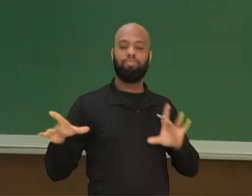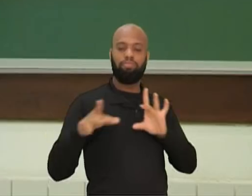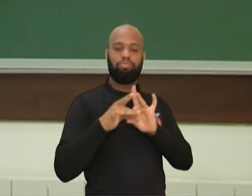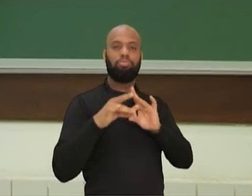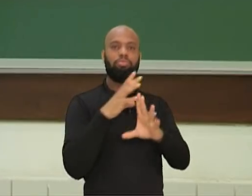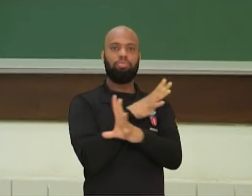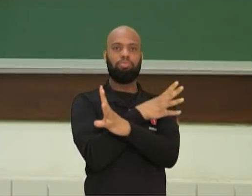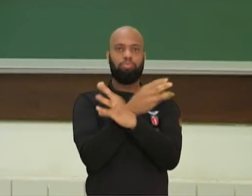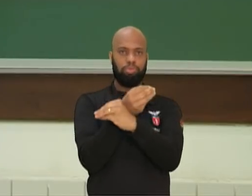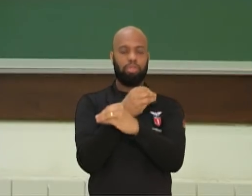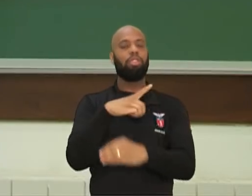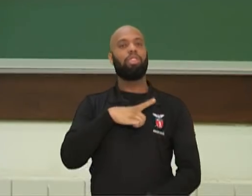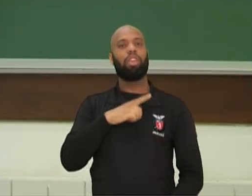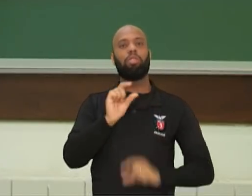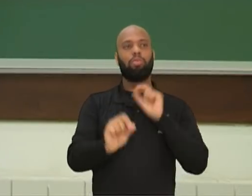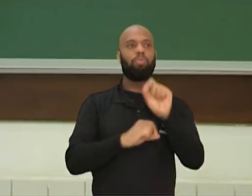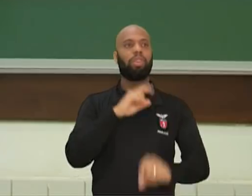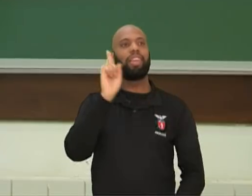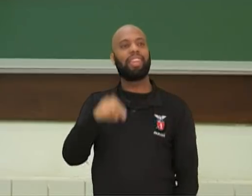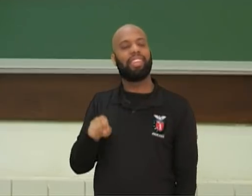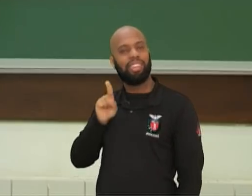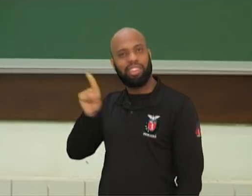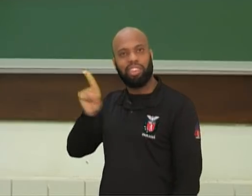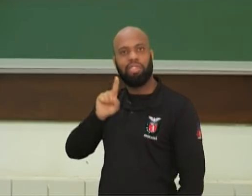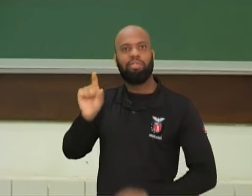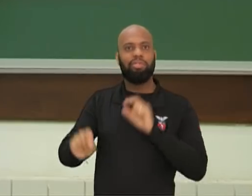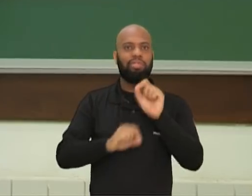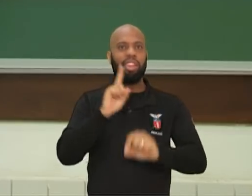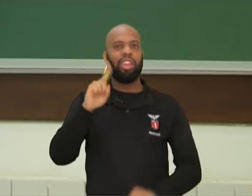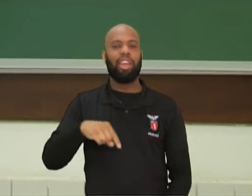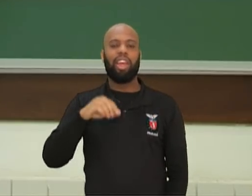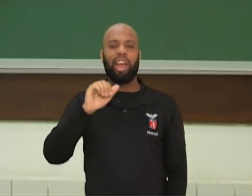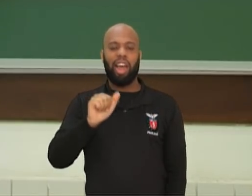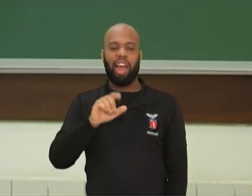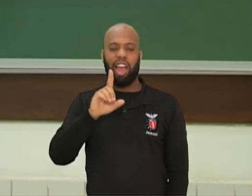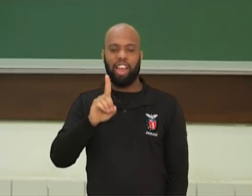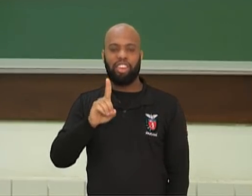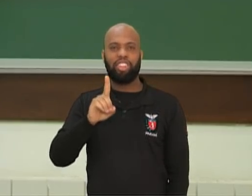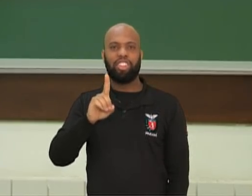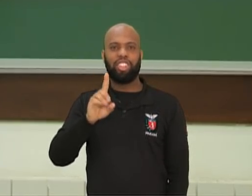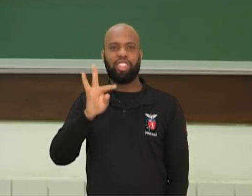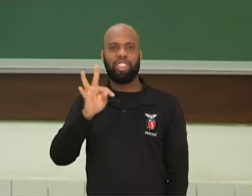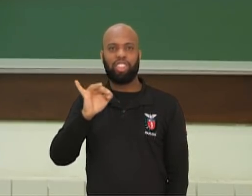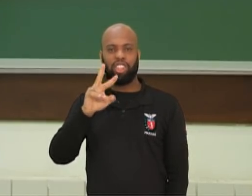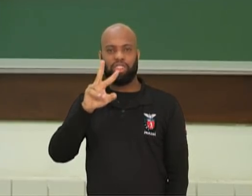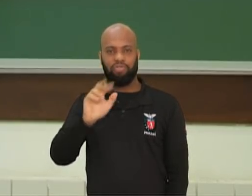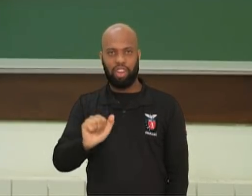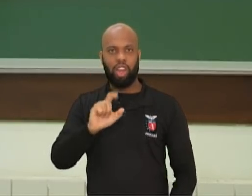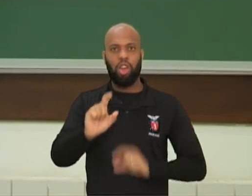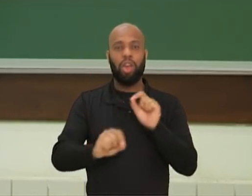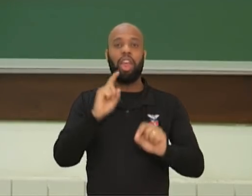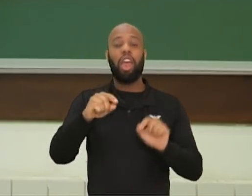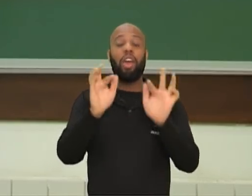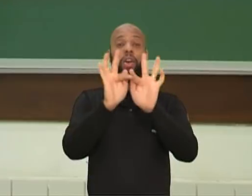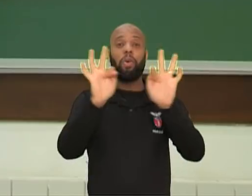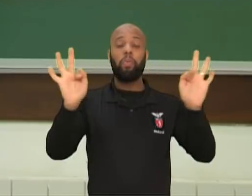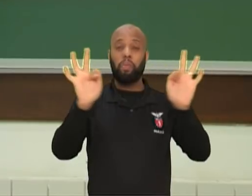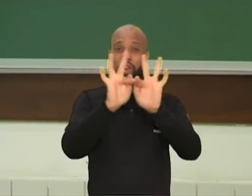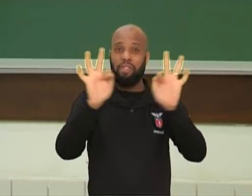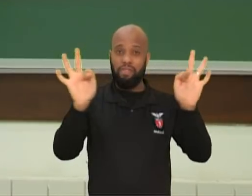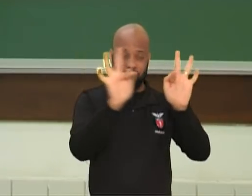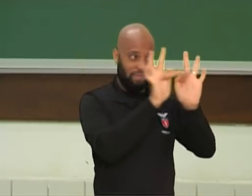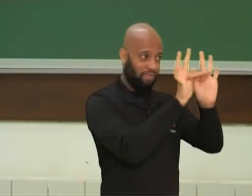essa conjunção nós chamamos ela de aditiva. Ou seja, é uma oração. Que